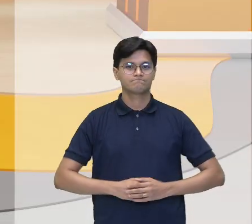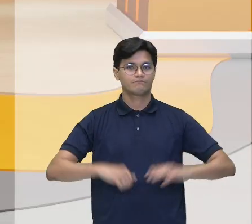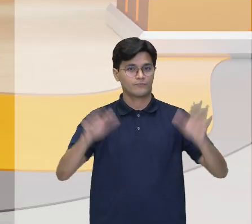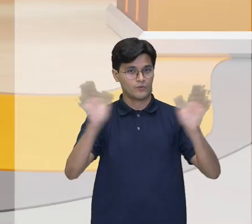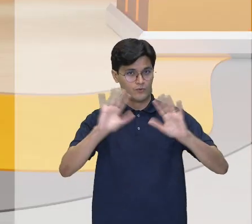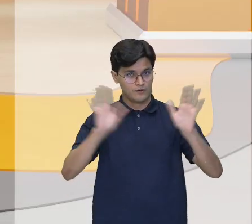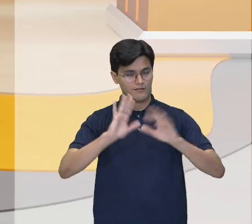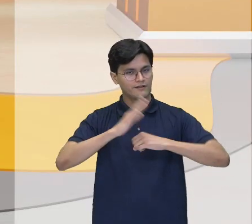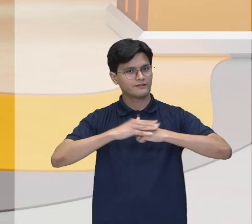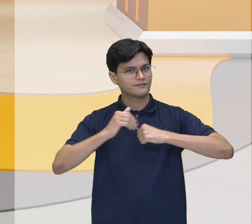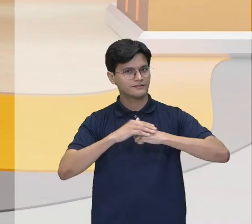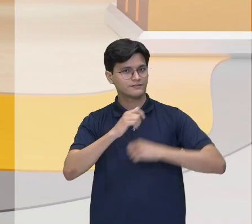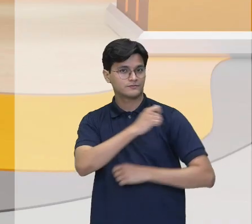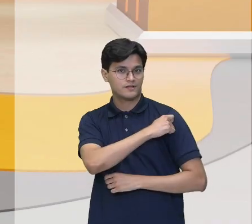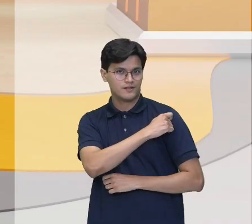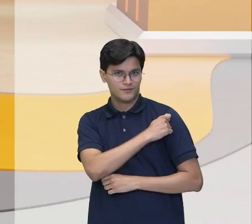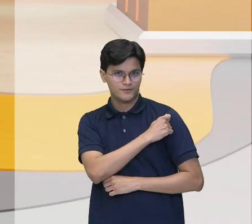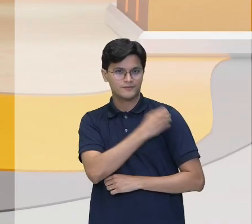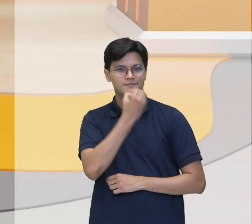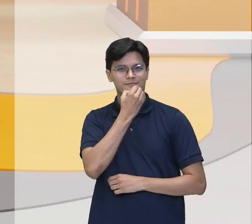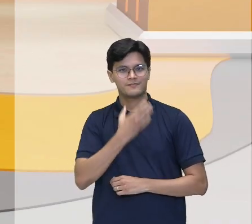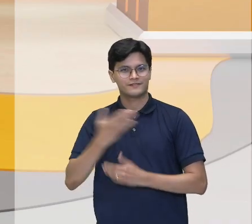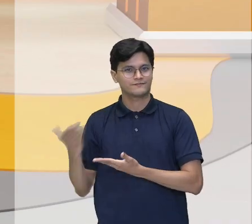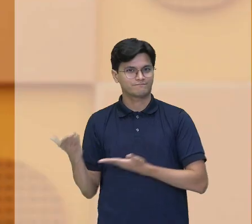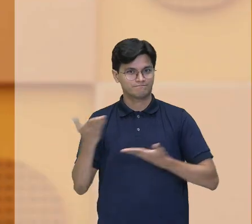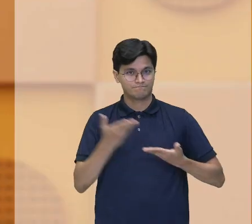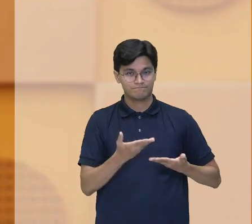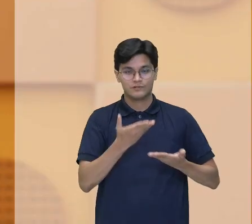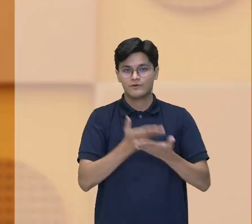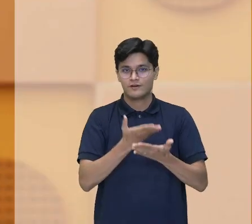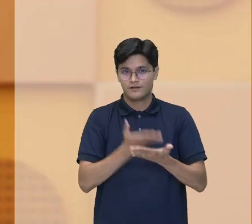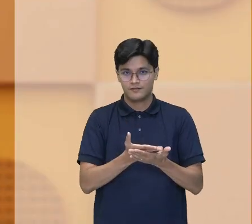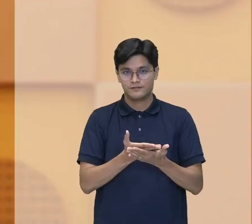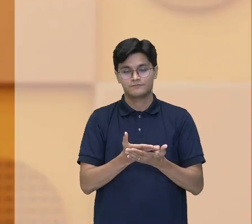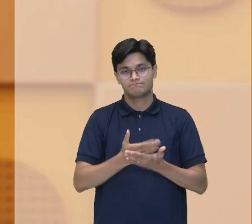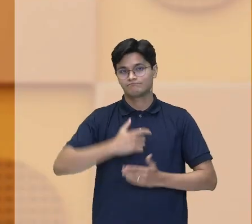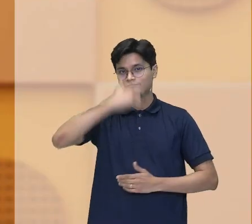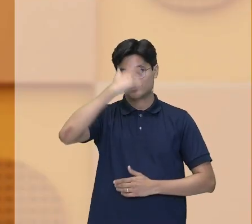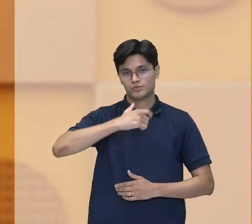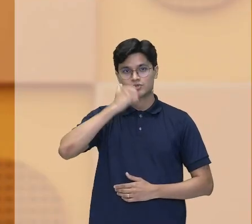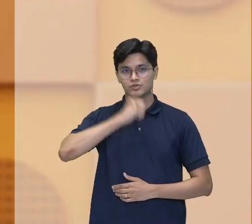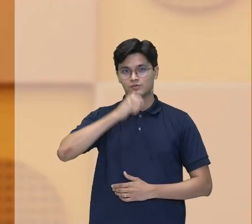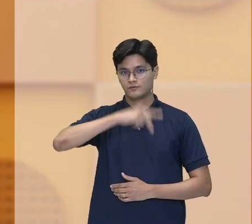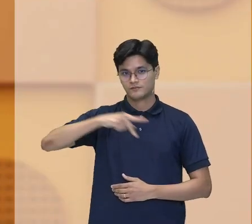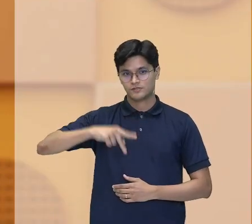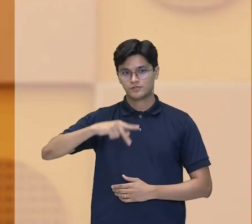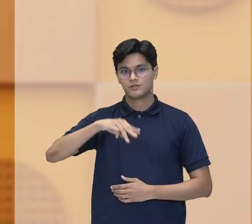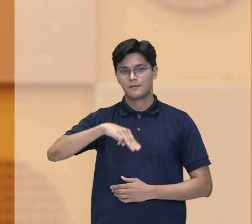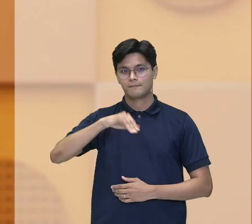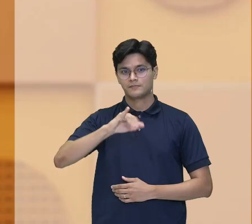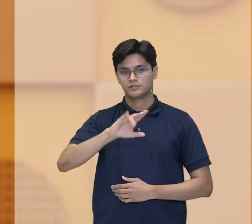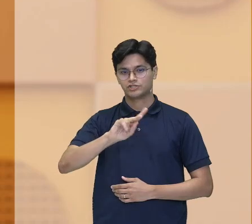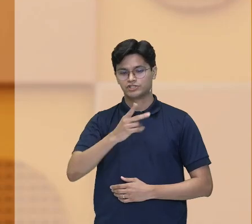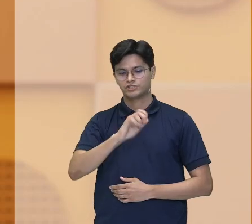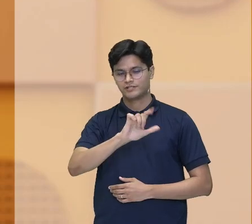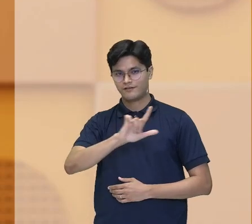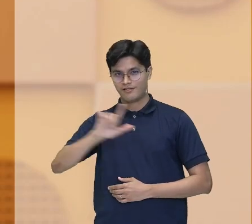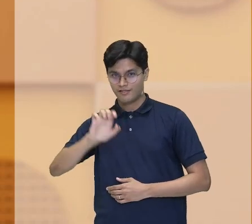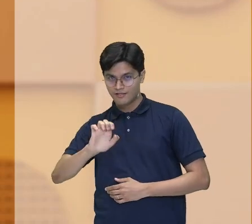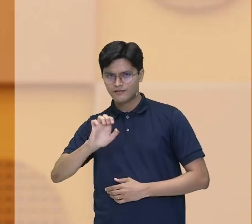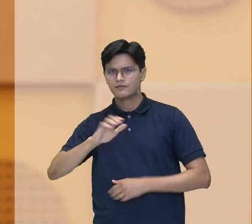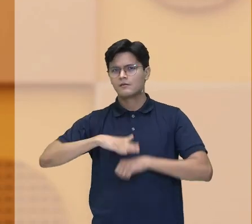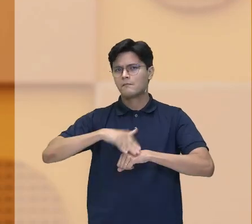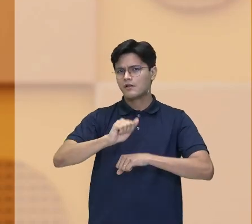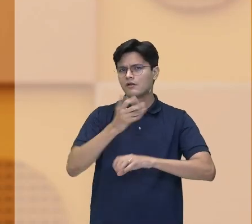Olá, queridos alunos! Sejam bem-vindos a mais uma aula. Eu sou a professora Michele Santos, do melhor componente